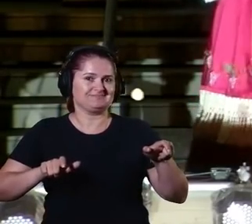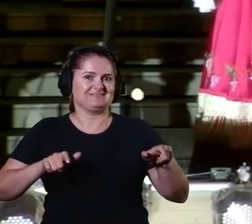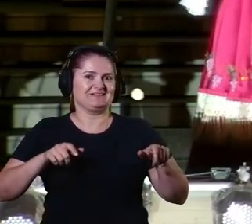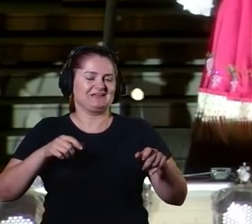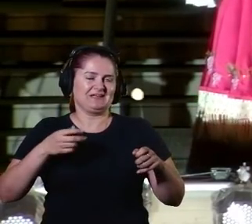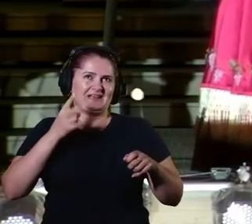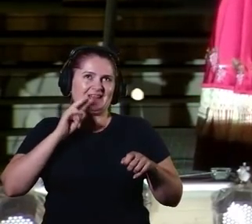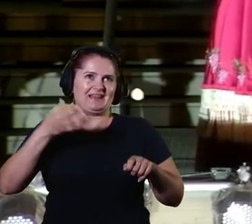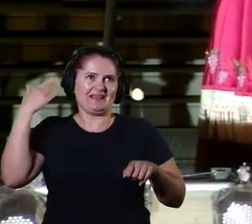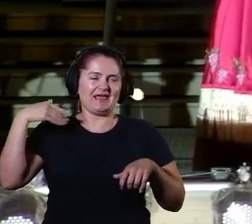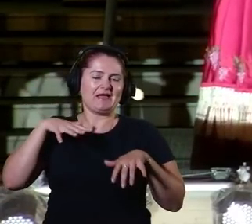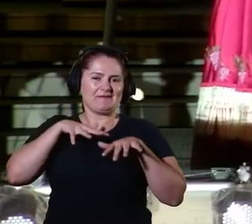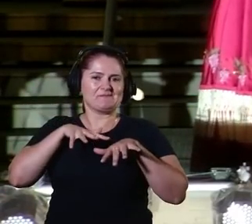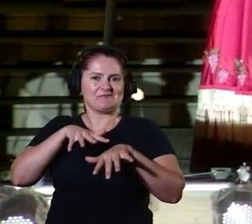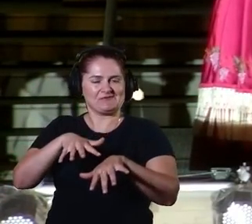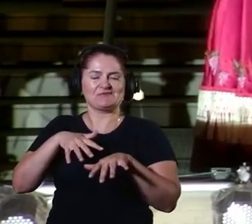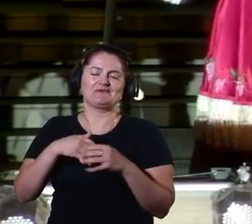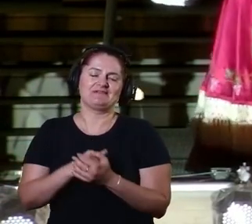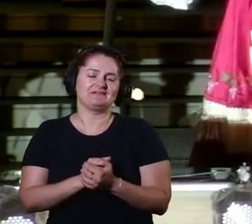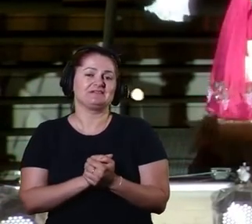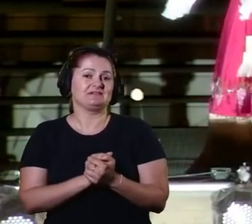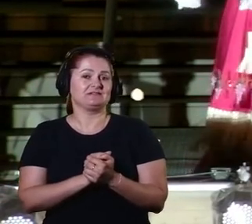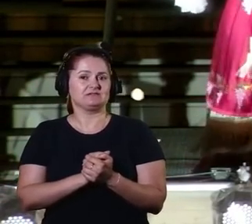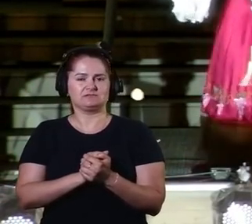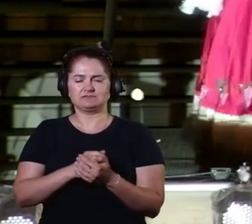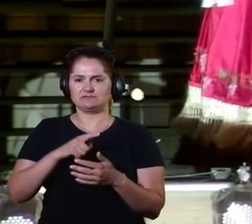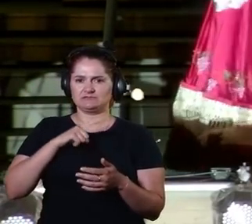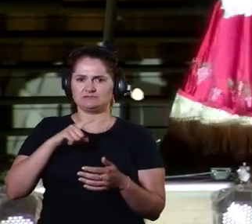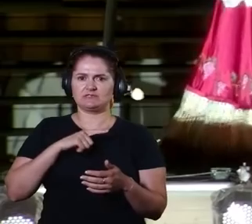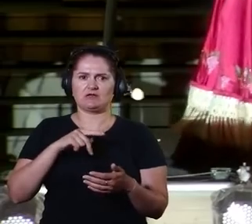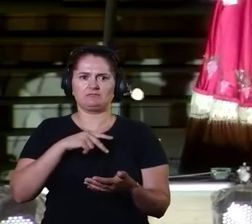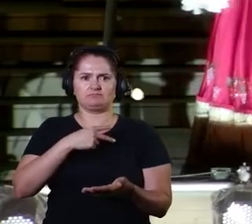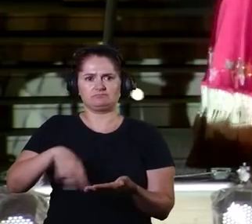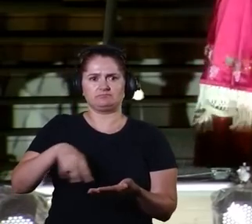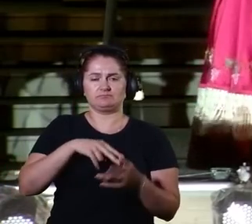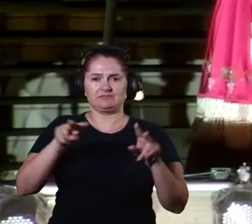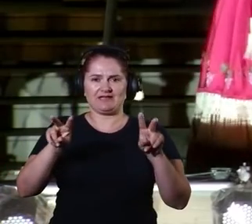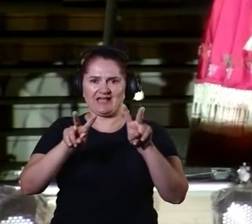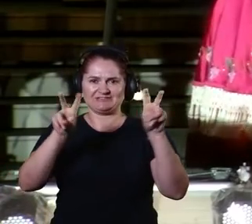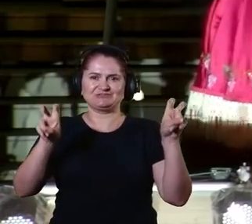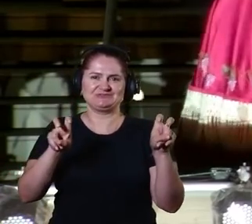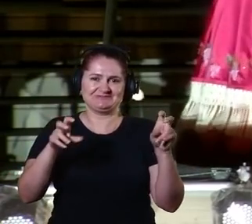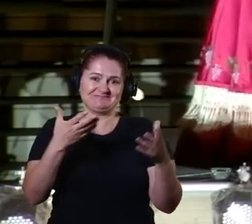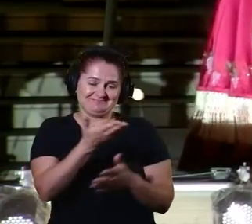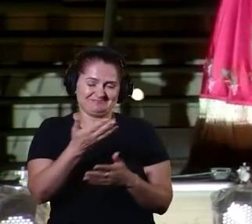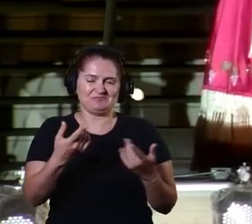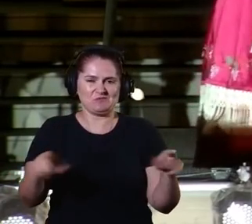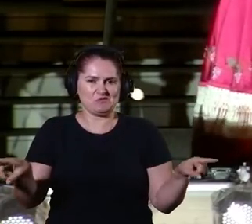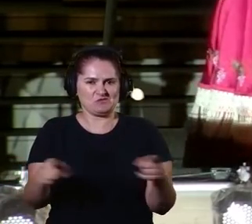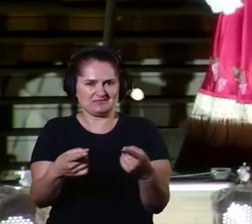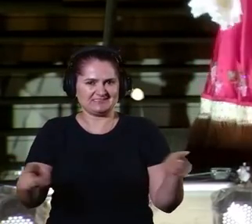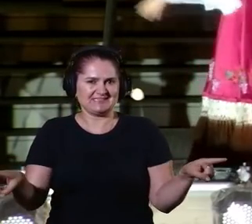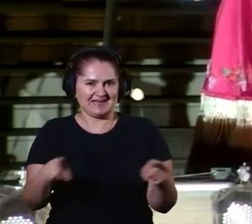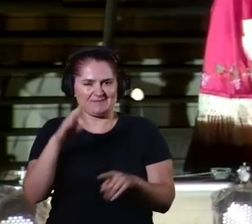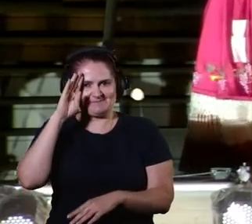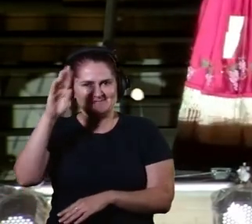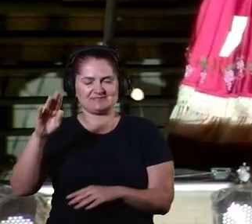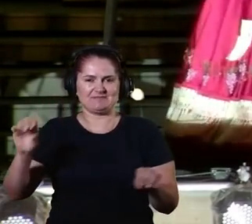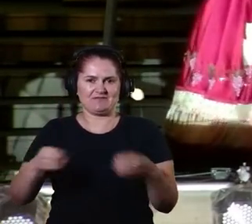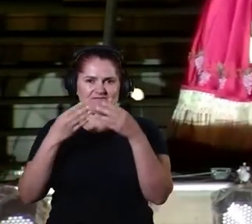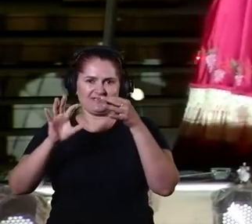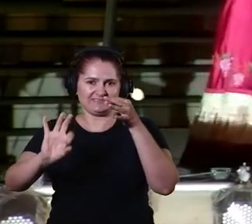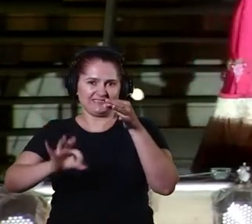curso alegórico, no desfile, né, fazendo uma encenação da música tema da Festa da Uva. É muito bonito